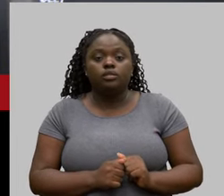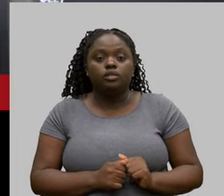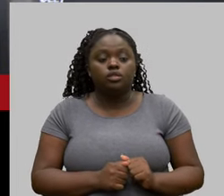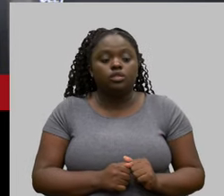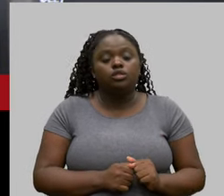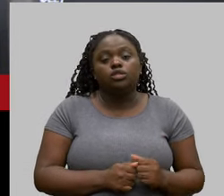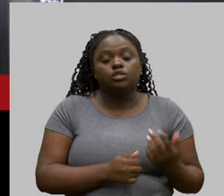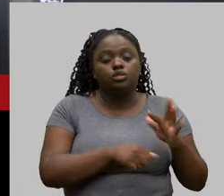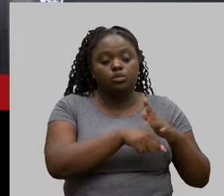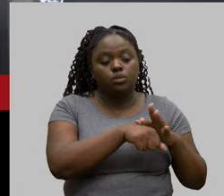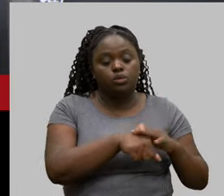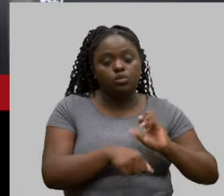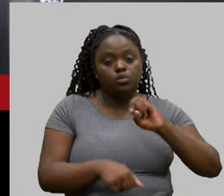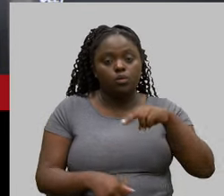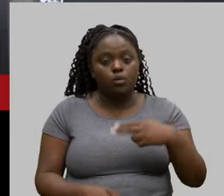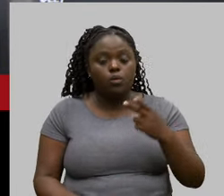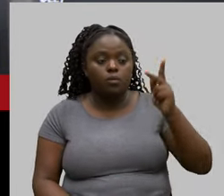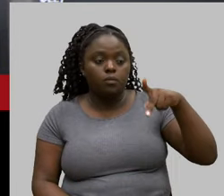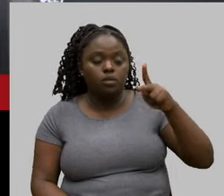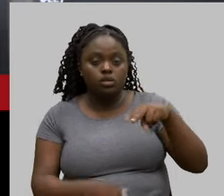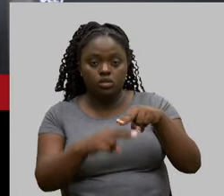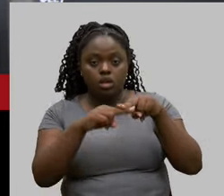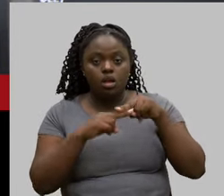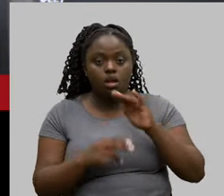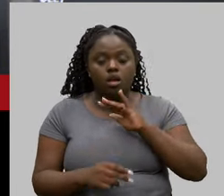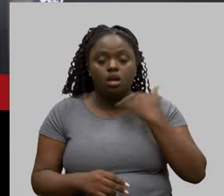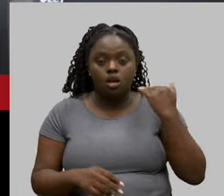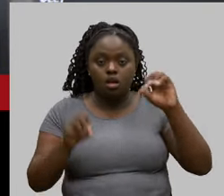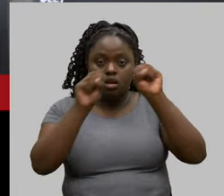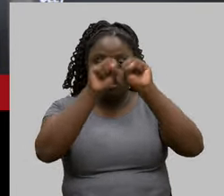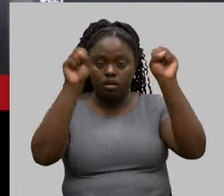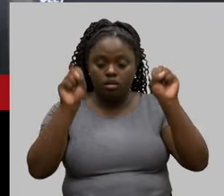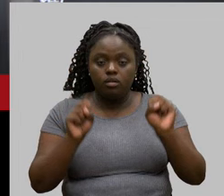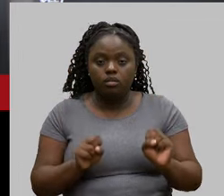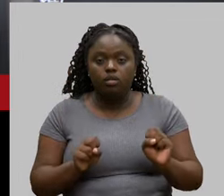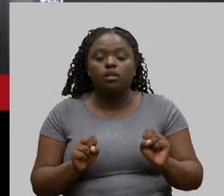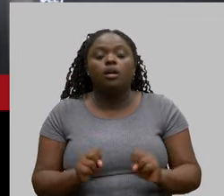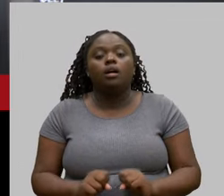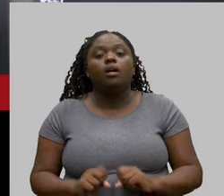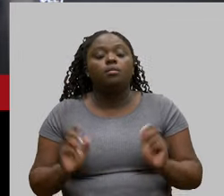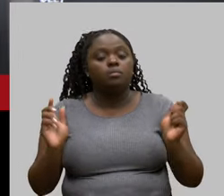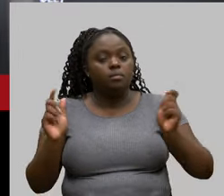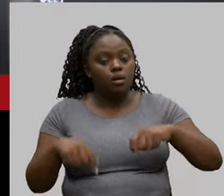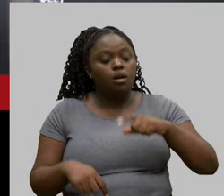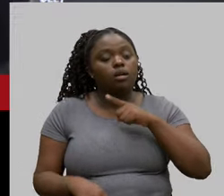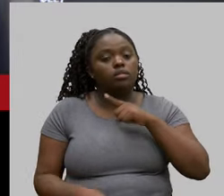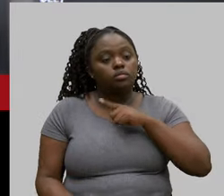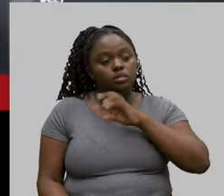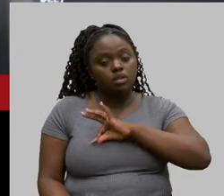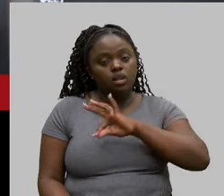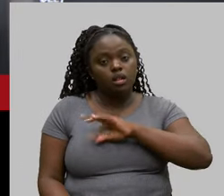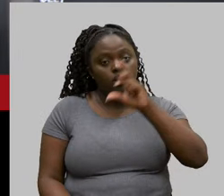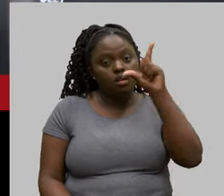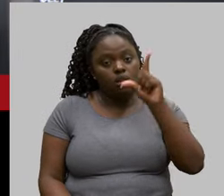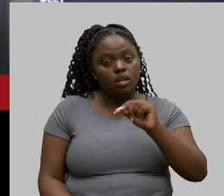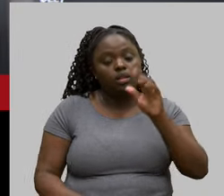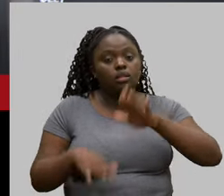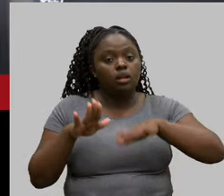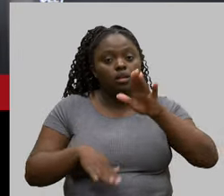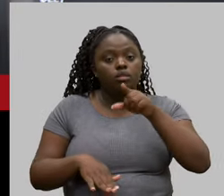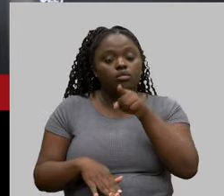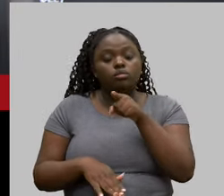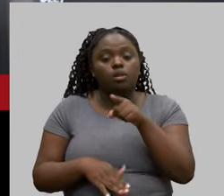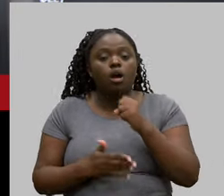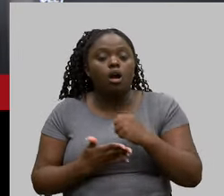pensão por morte lá naquele sistema há uma probabilidade muito grande de ser salário mínimo mesmo ainda que você contribua sobre R